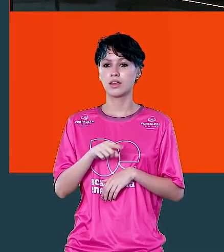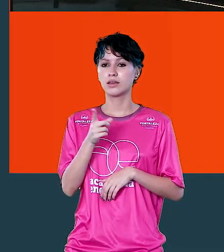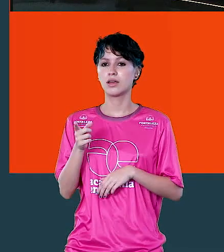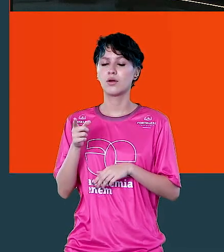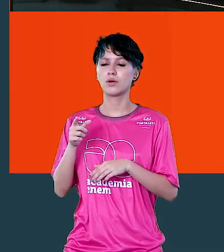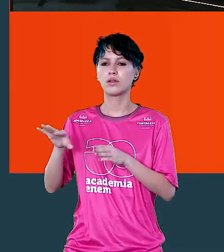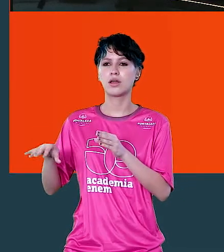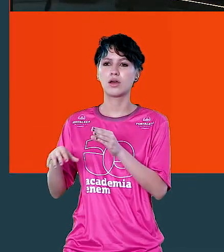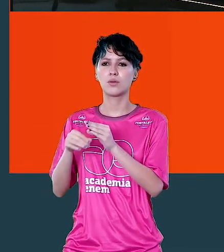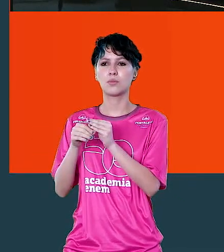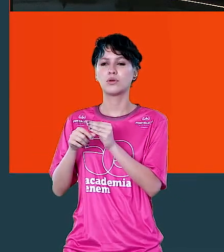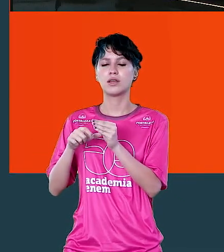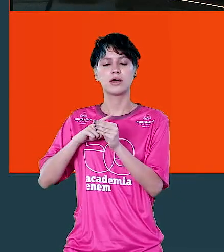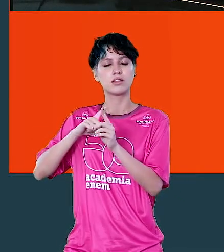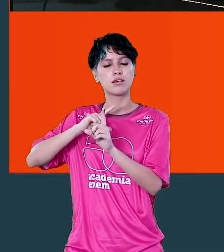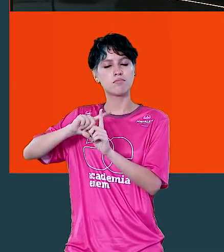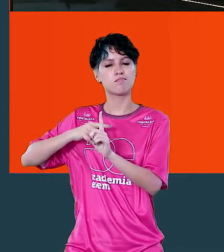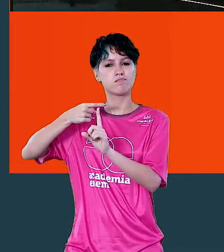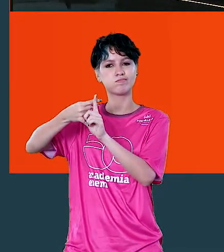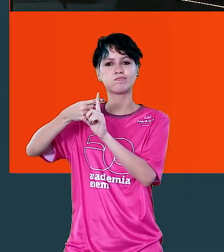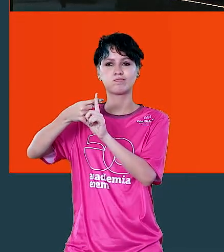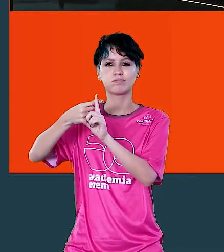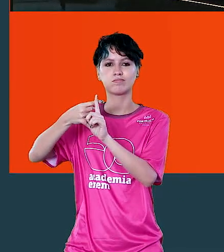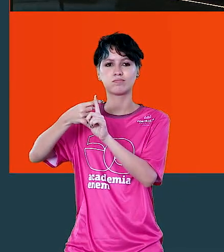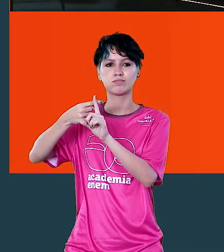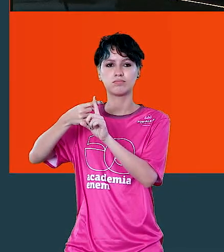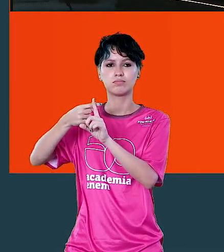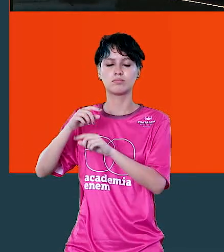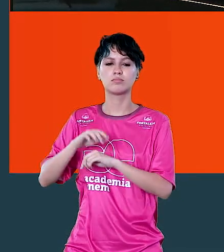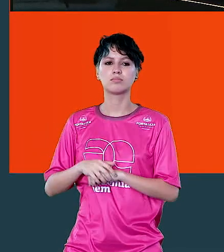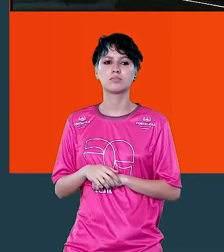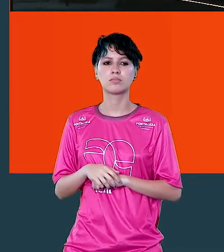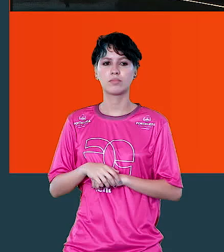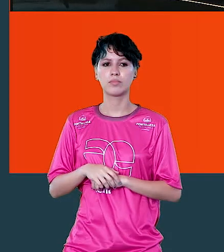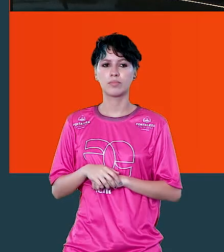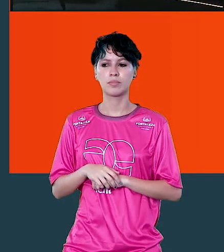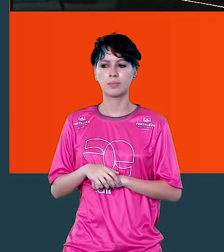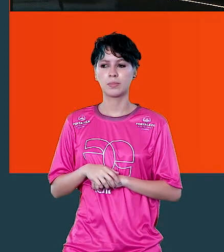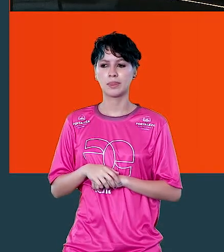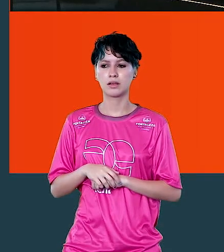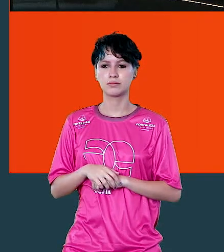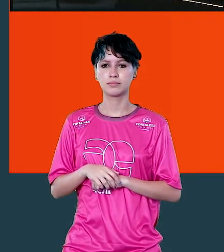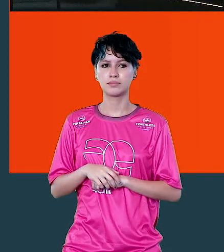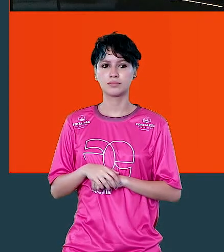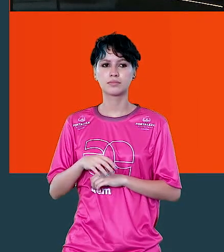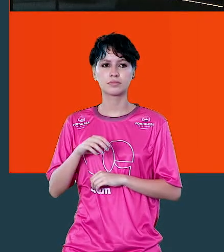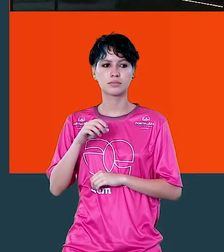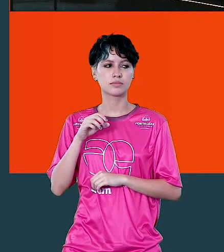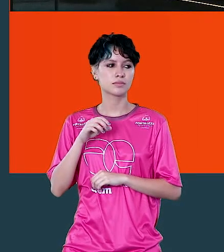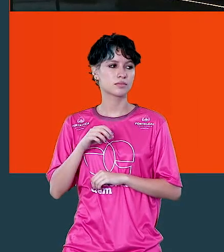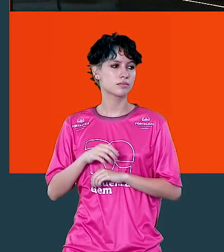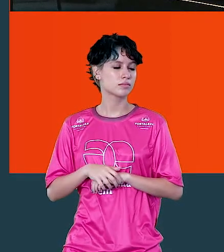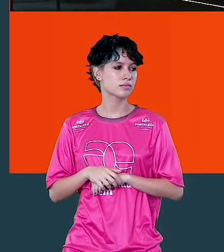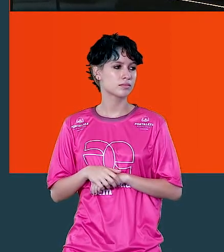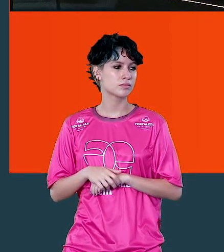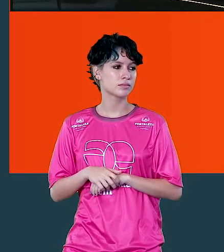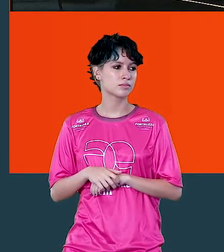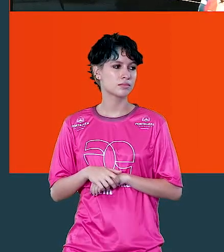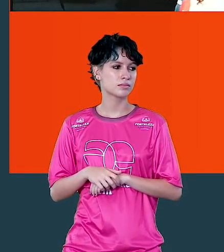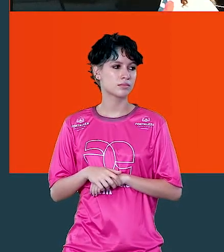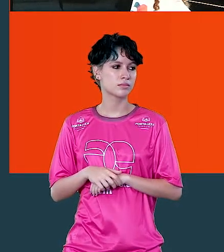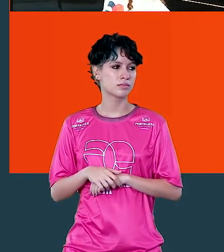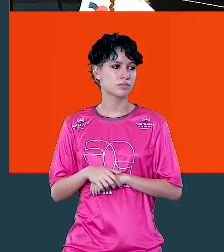um elemento químico, por exemplo, hidróxido de sódio, NaOH, água, H2O, tudo é